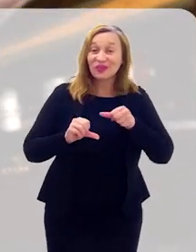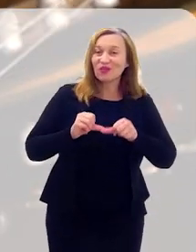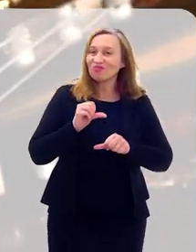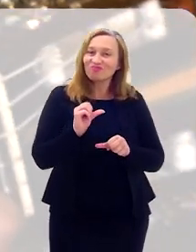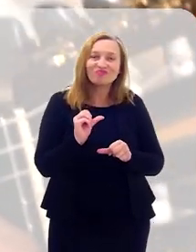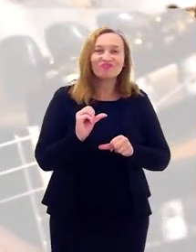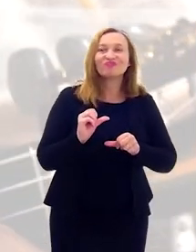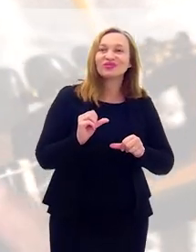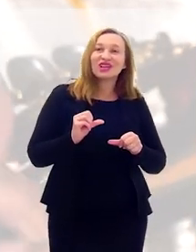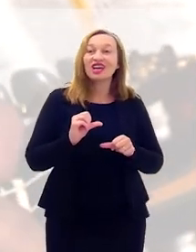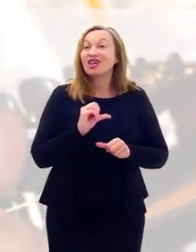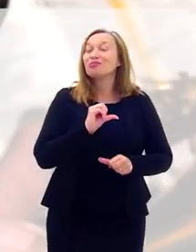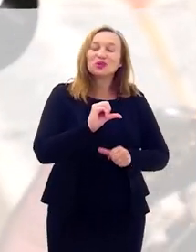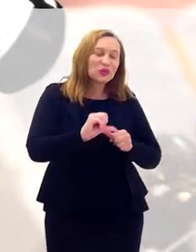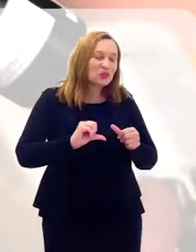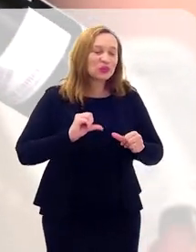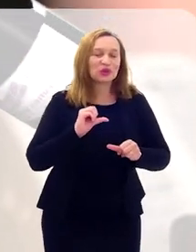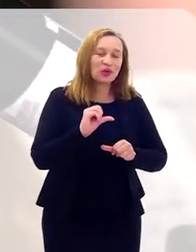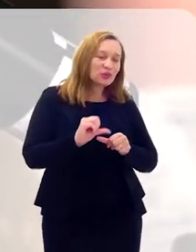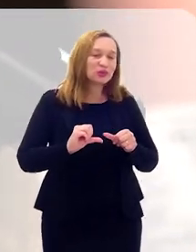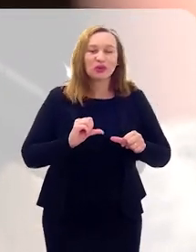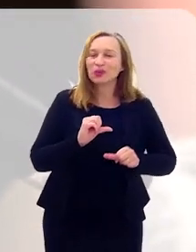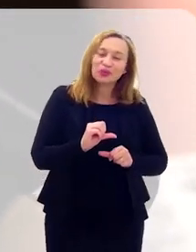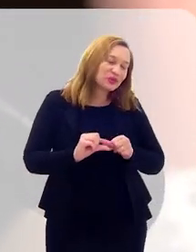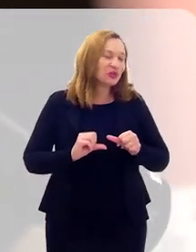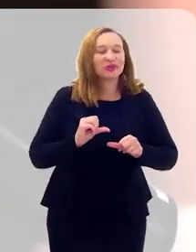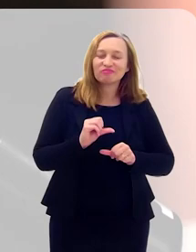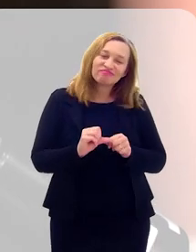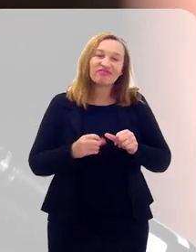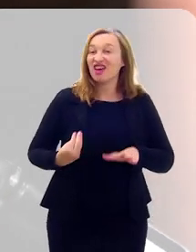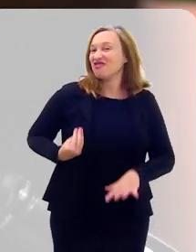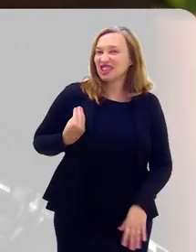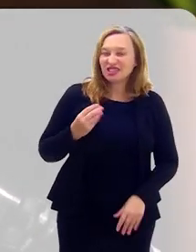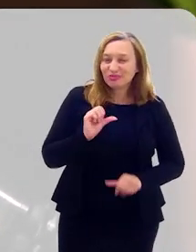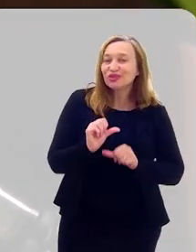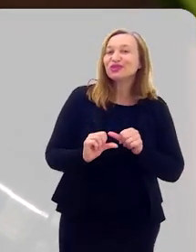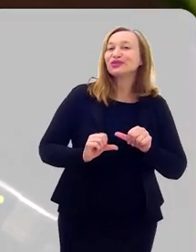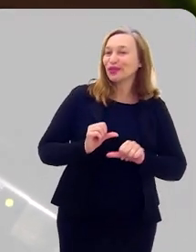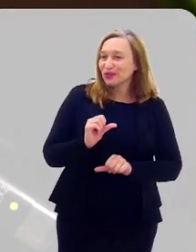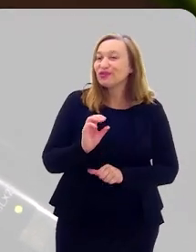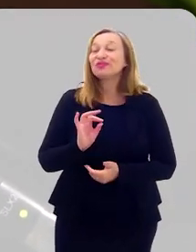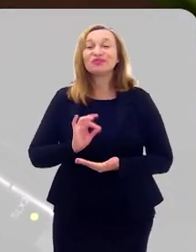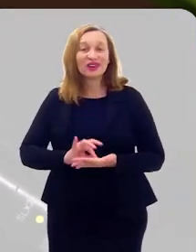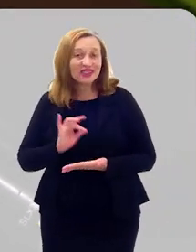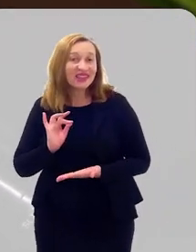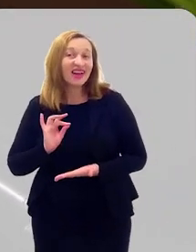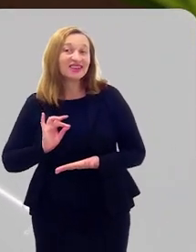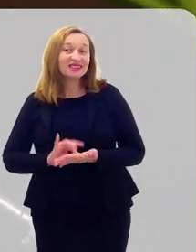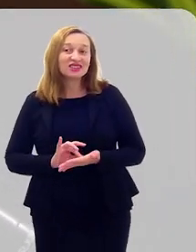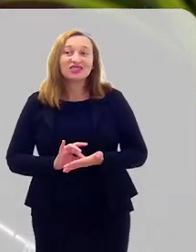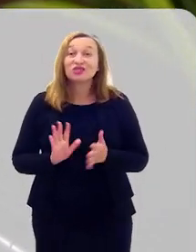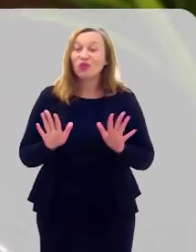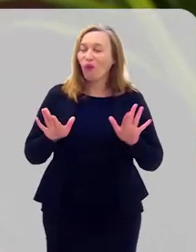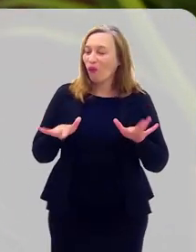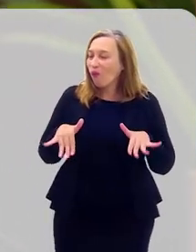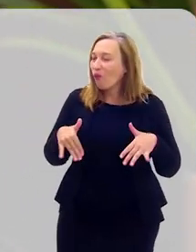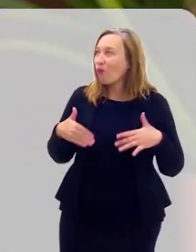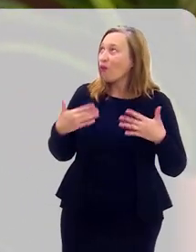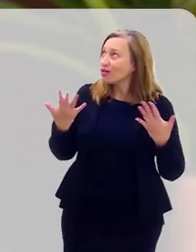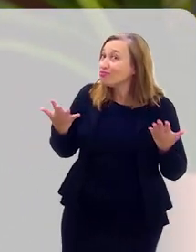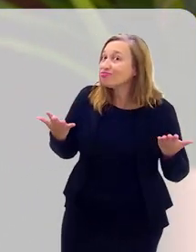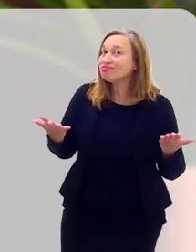inteira mudou. A minha vida inteira mudou, mudou, mudou, mudou, mudou.